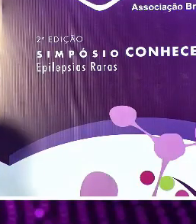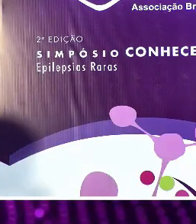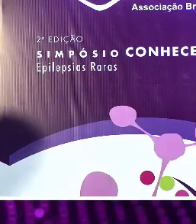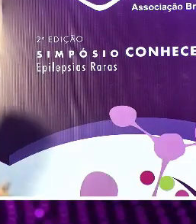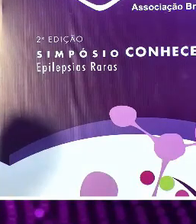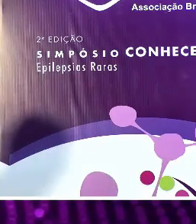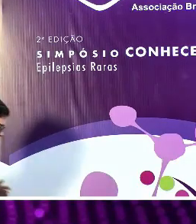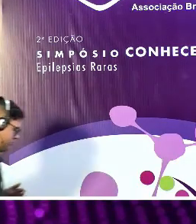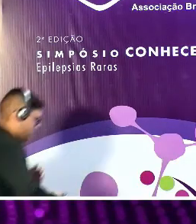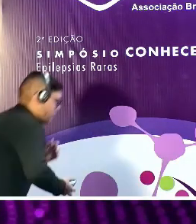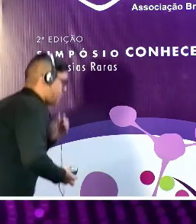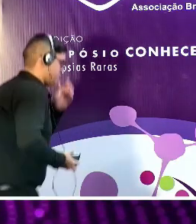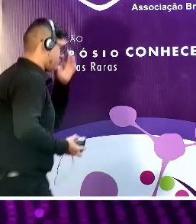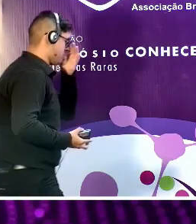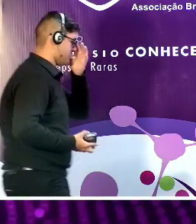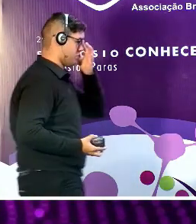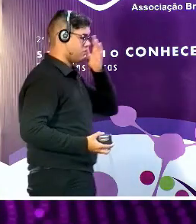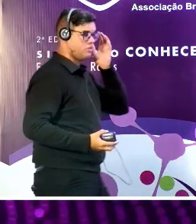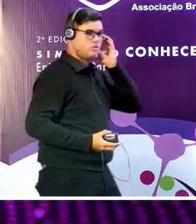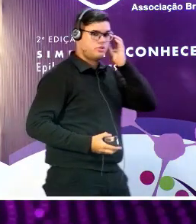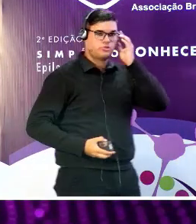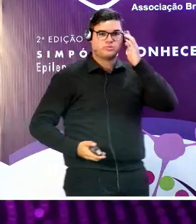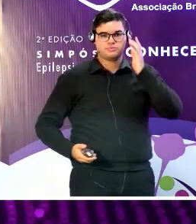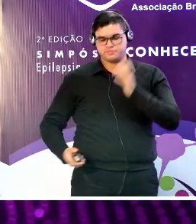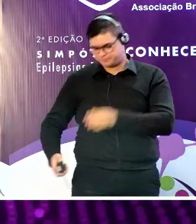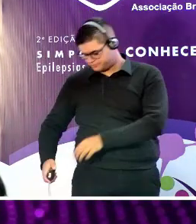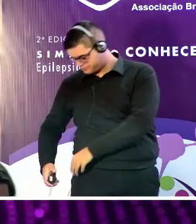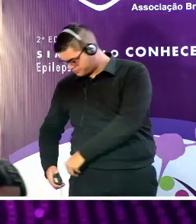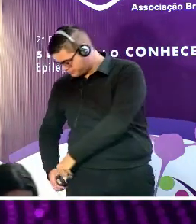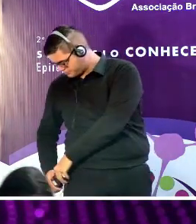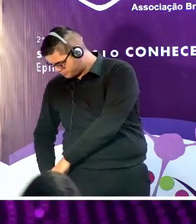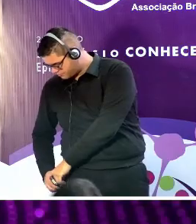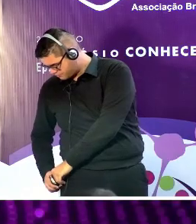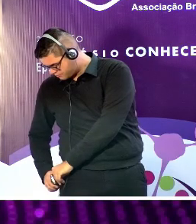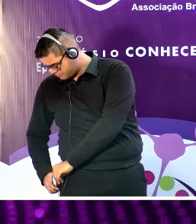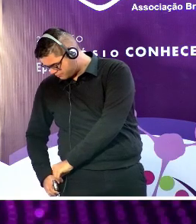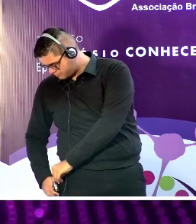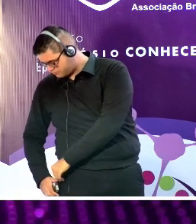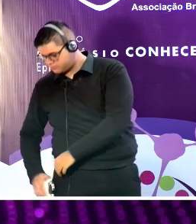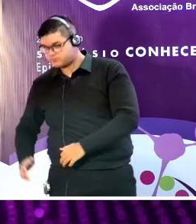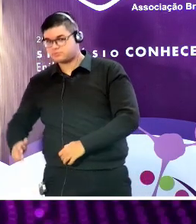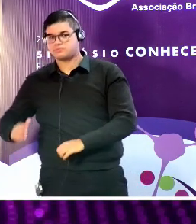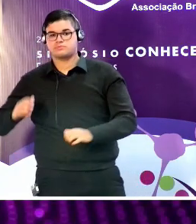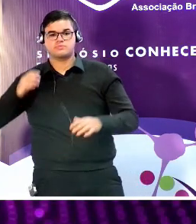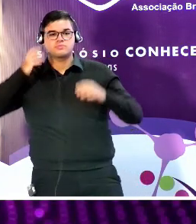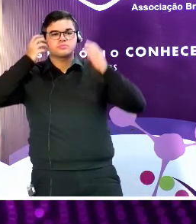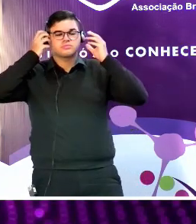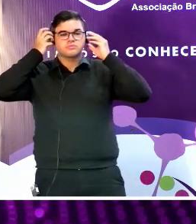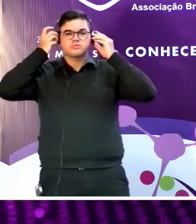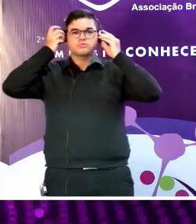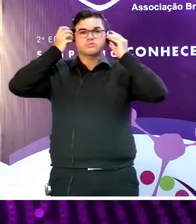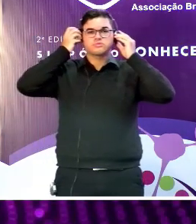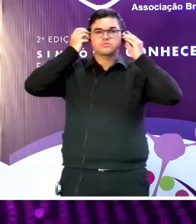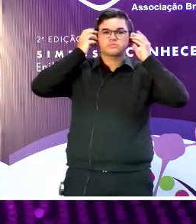precoces. Temos outros 3 programas que eu vou falar rapidinho. A gente tem um